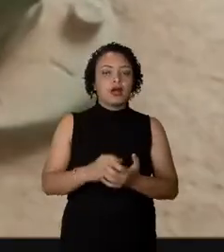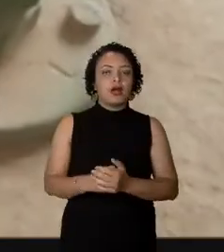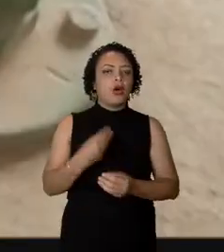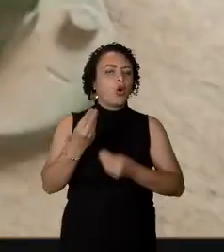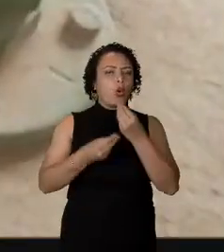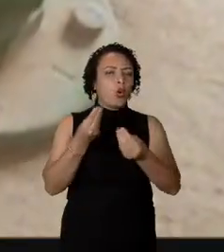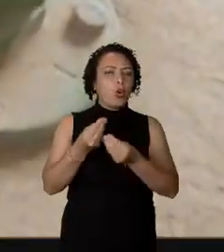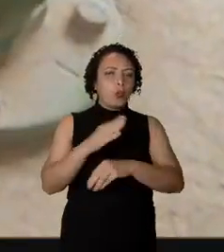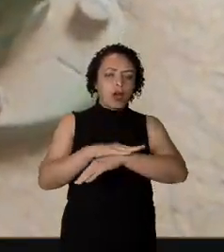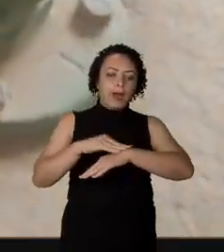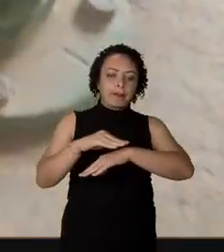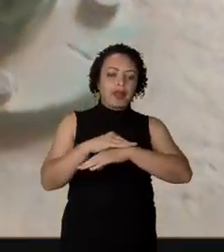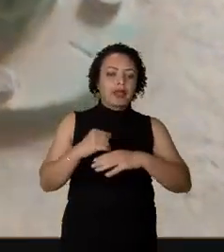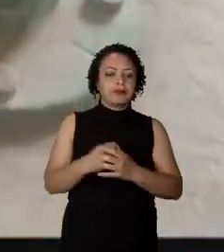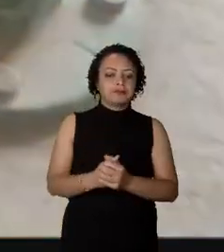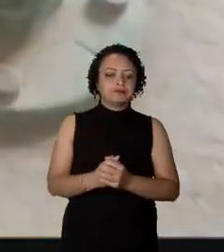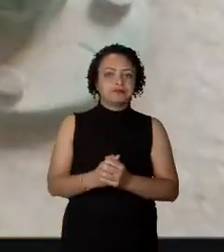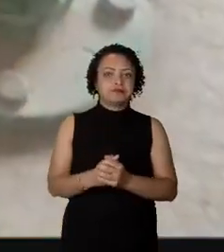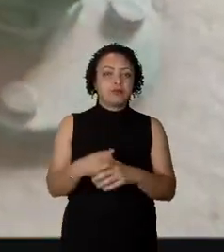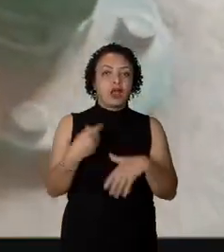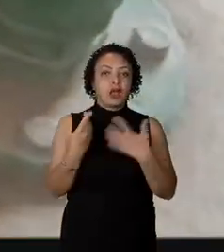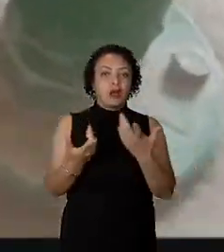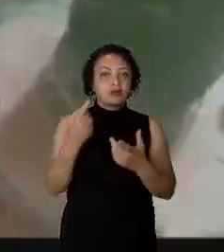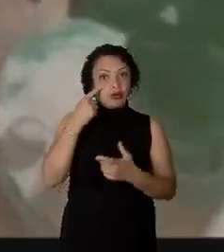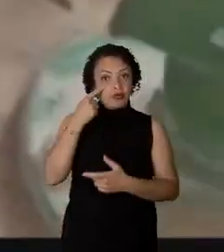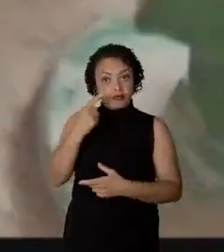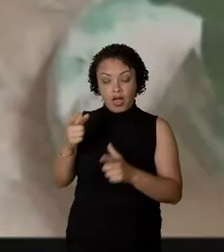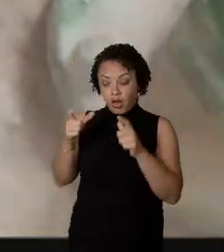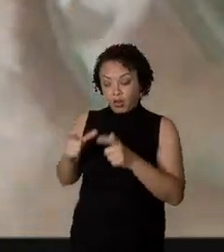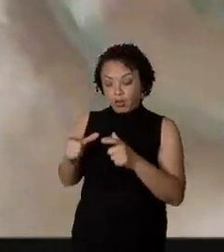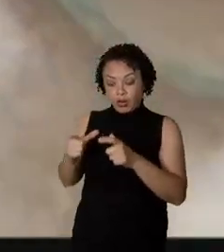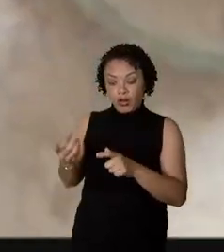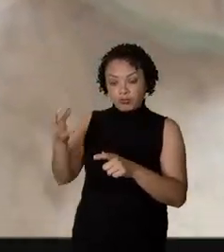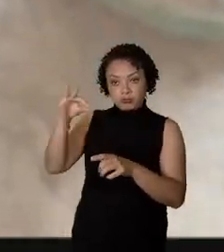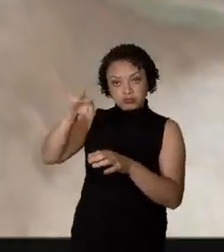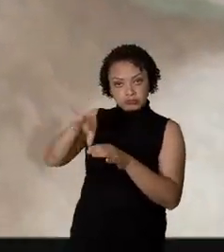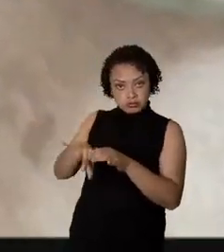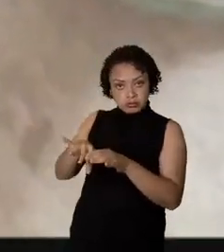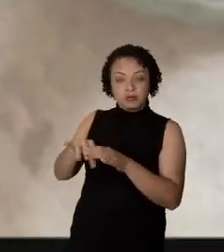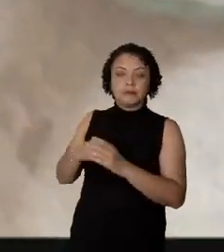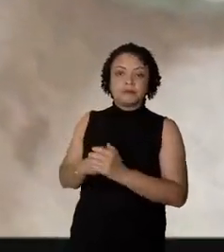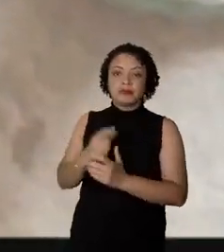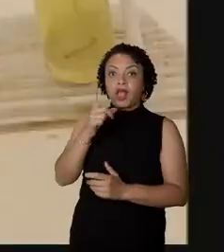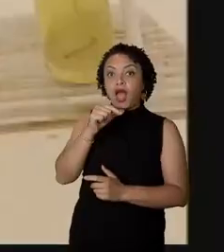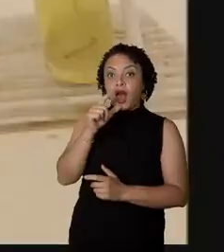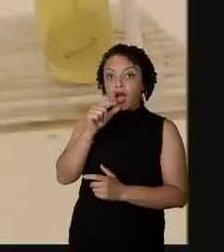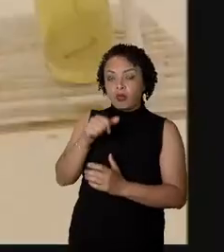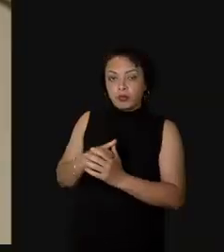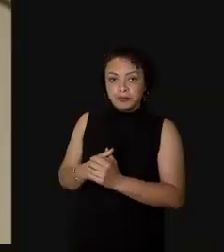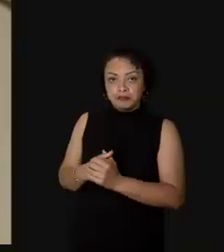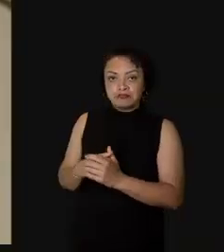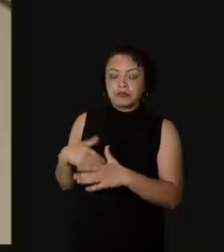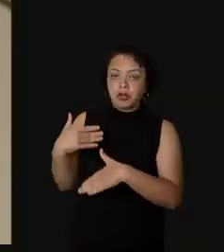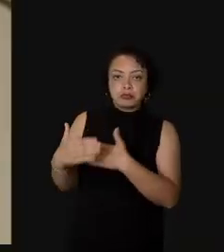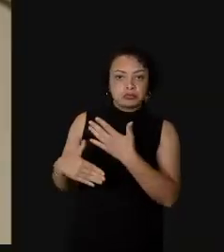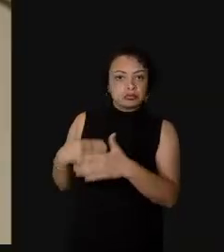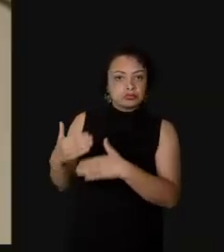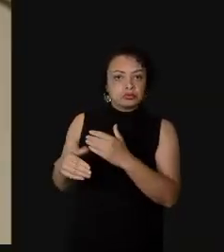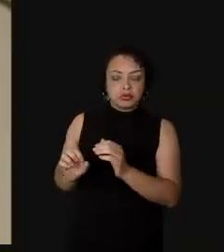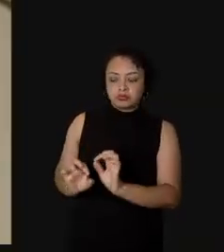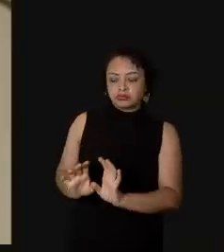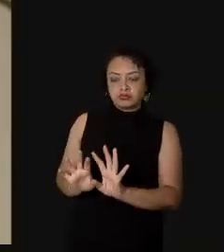fácil a aplicação. Basta colocar a cápsula no local, a cápsula entra em contato com a água, faz o processo de